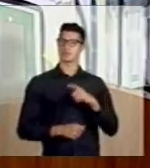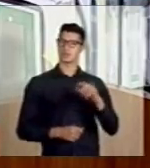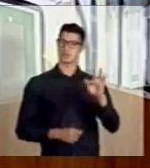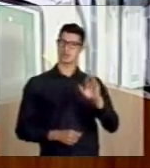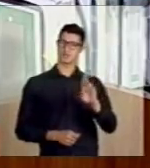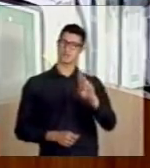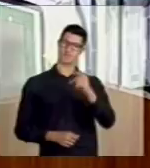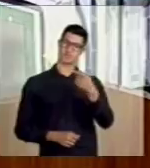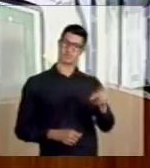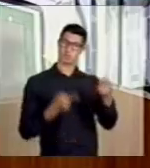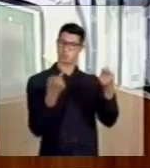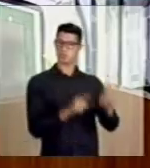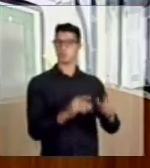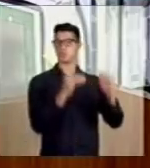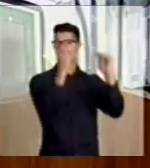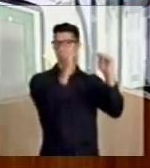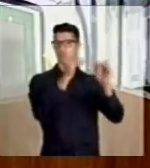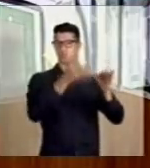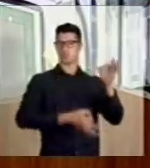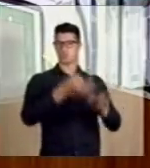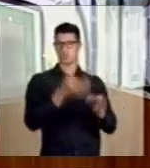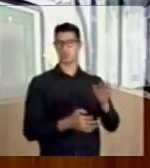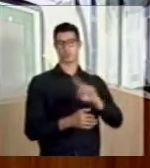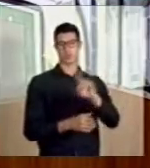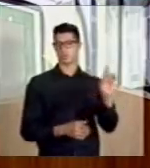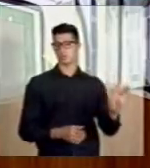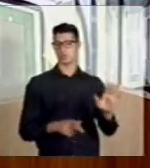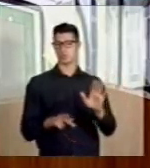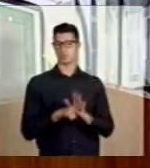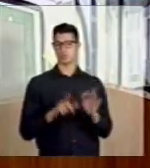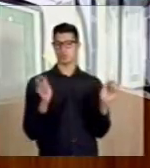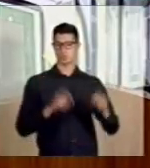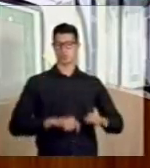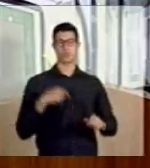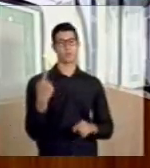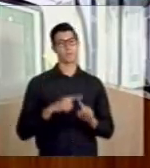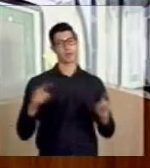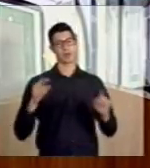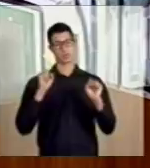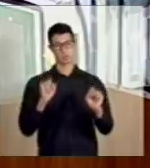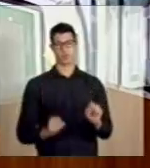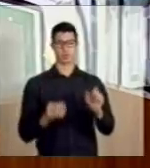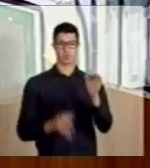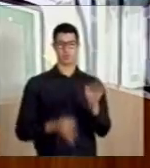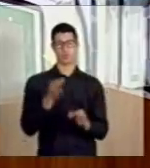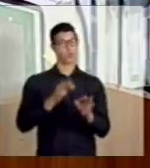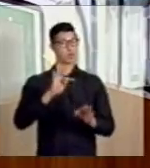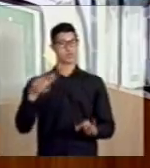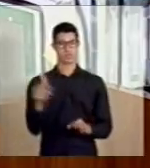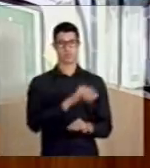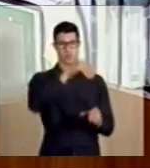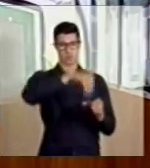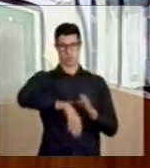função contramajoritária do Poder Judiciário, não apenas desta Corte Suprema, mas do Poder Judiciário como um todo no